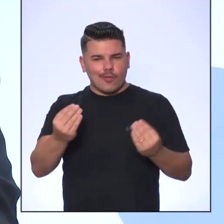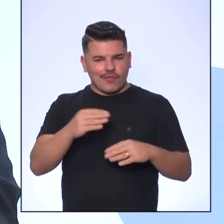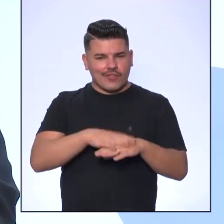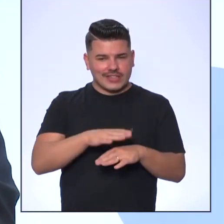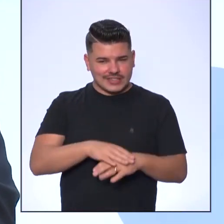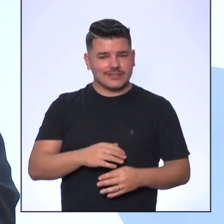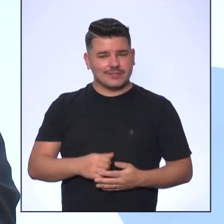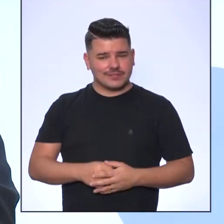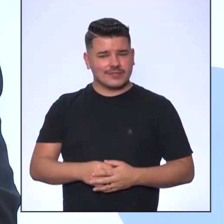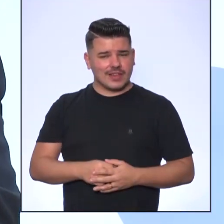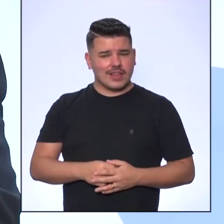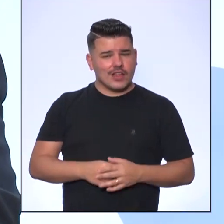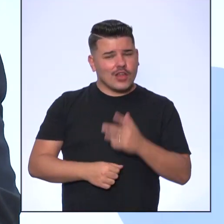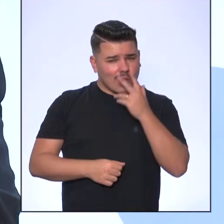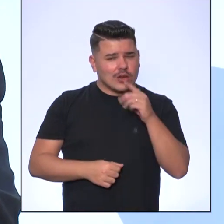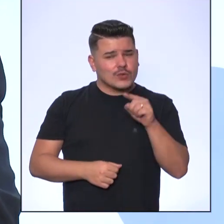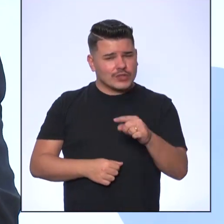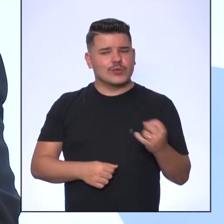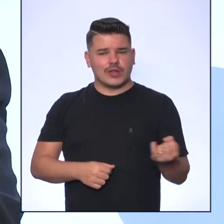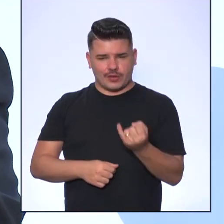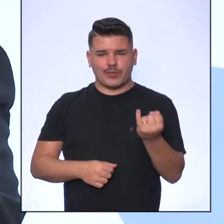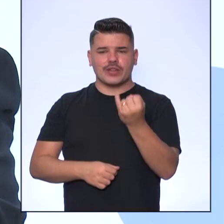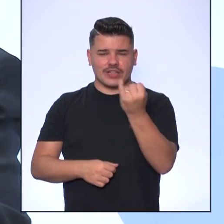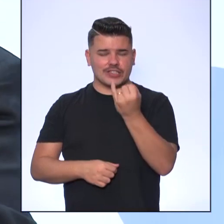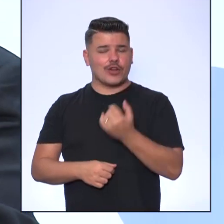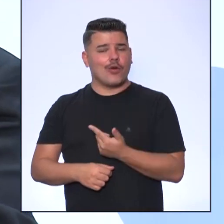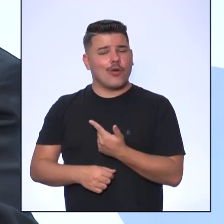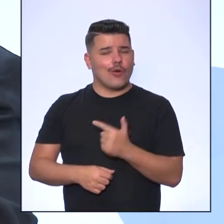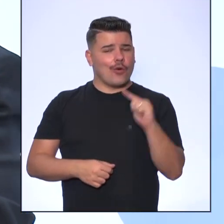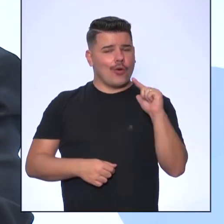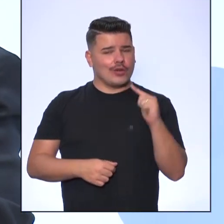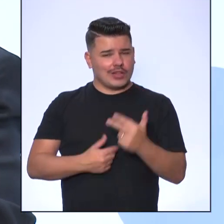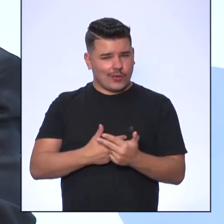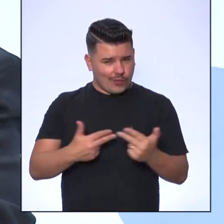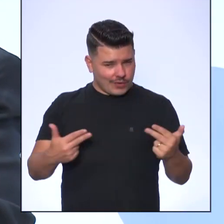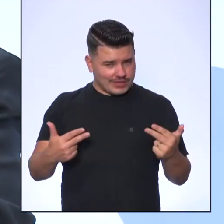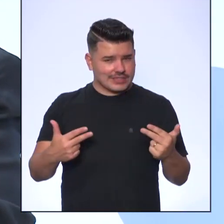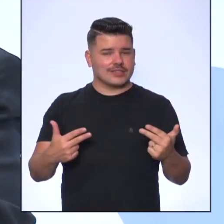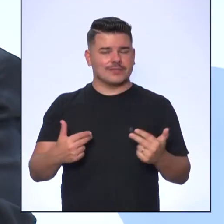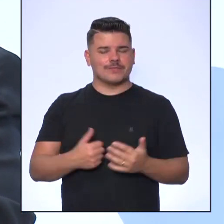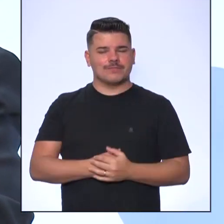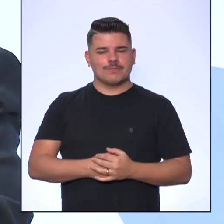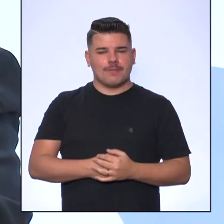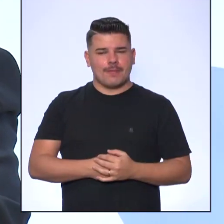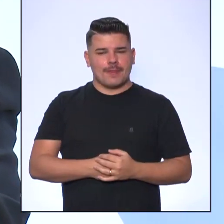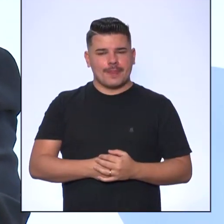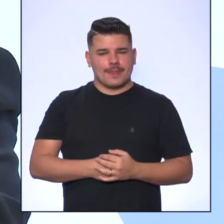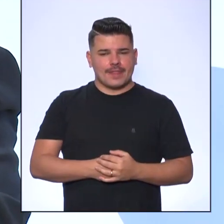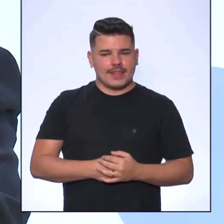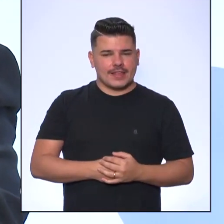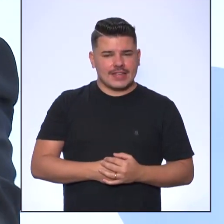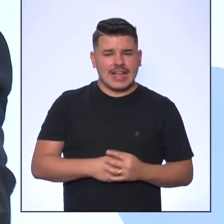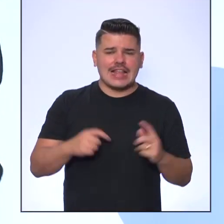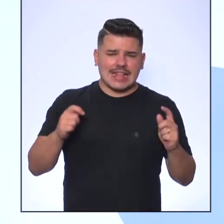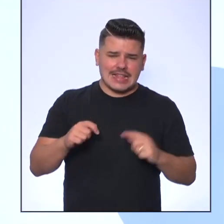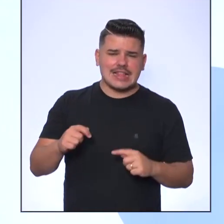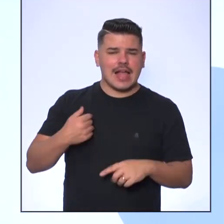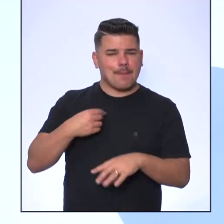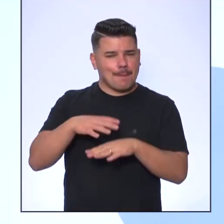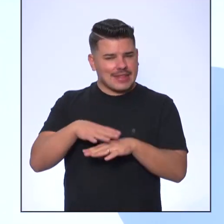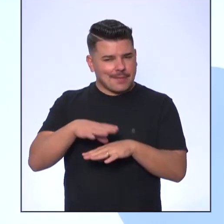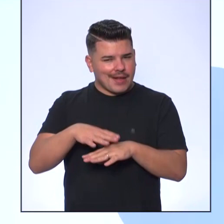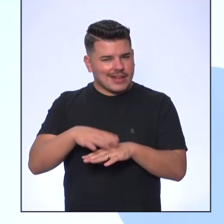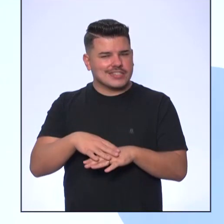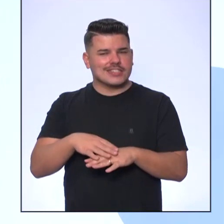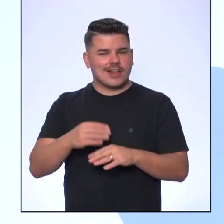essa é algo muito importante. Mas o outro ponto, que eu acho que na matemática tem vindo mais